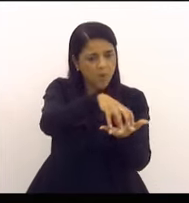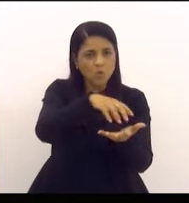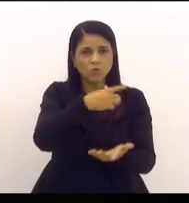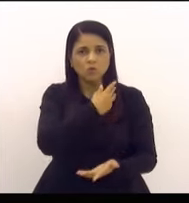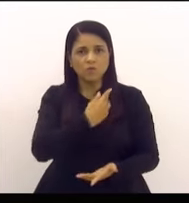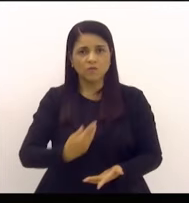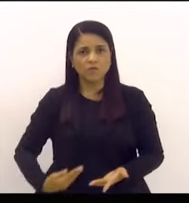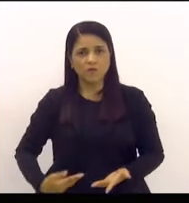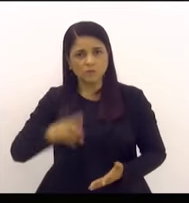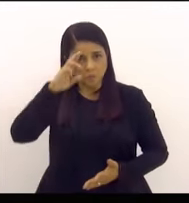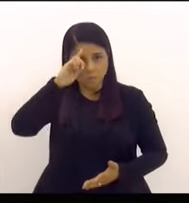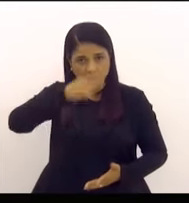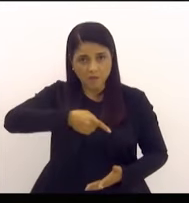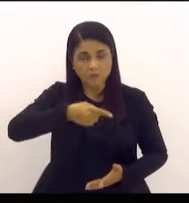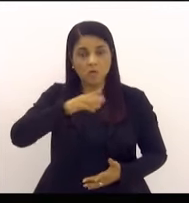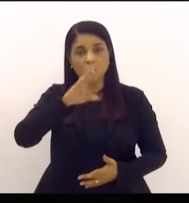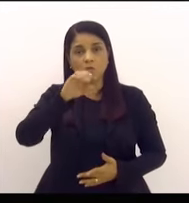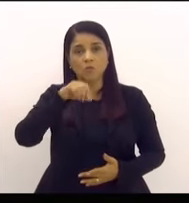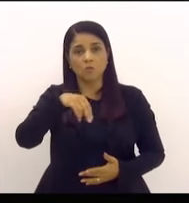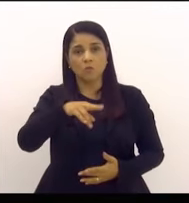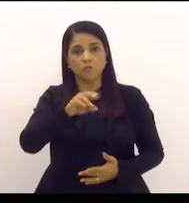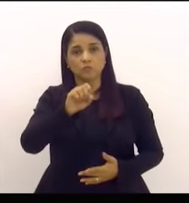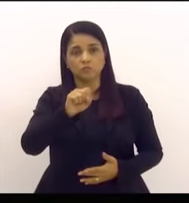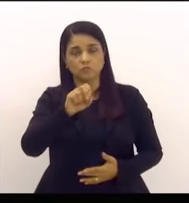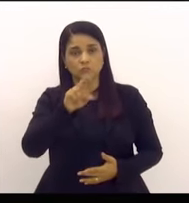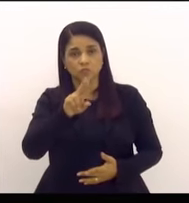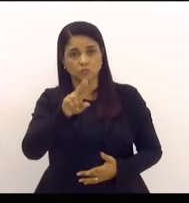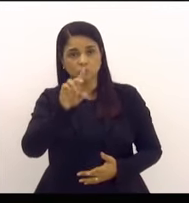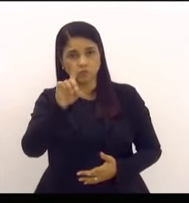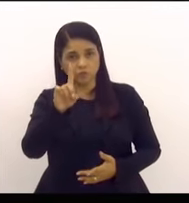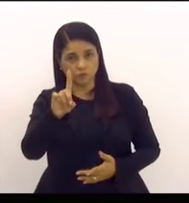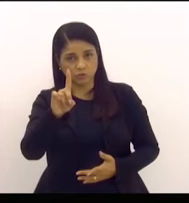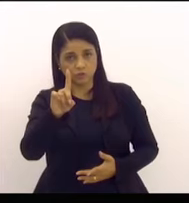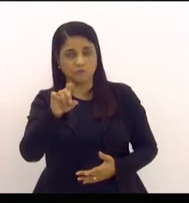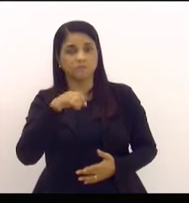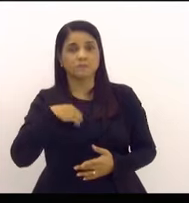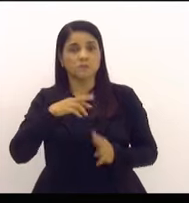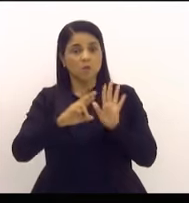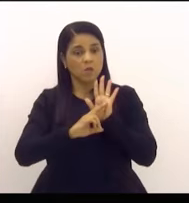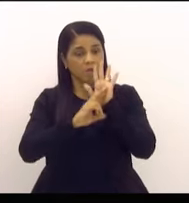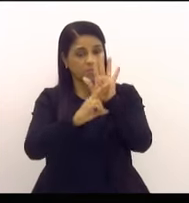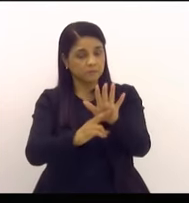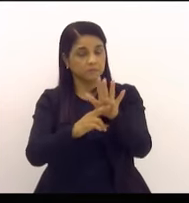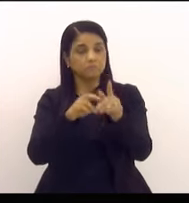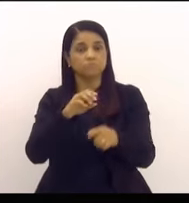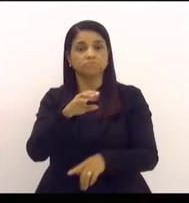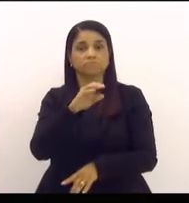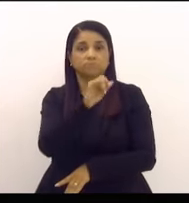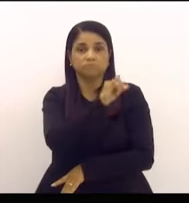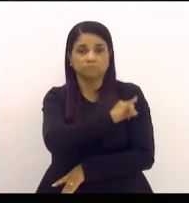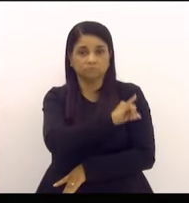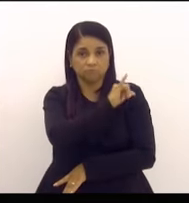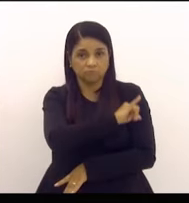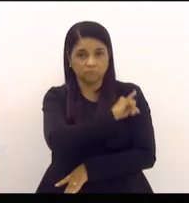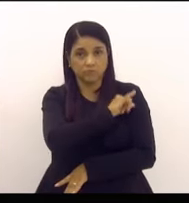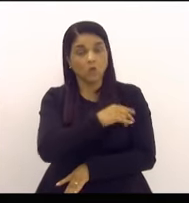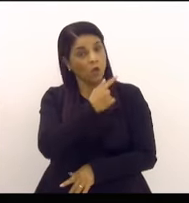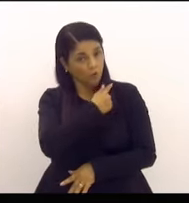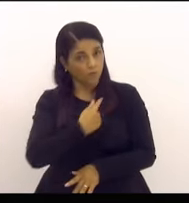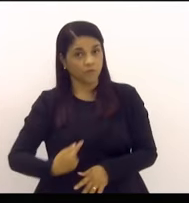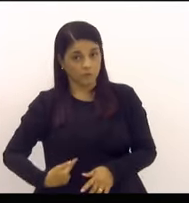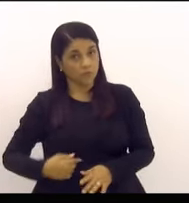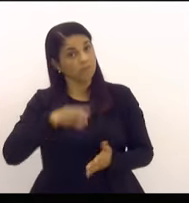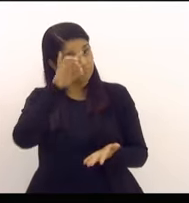governo. O COSUD, obviamente, o representante legal e genuíno do Estado do Rio de Janeiro, deva ser o governador,